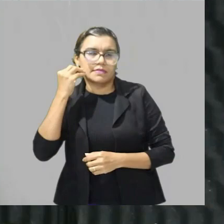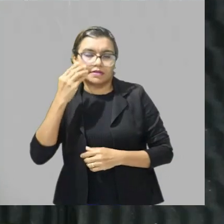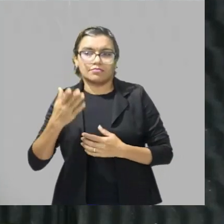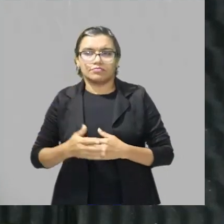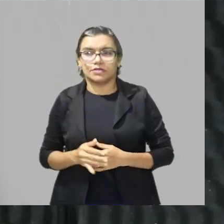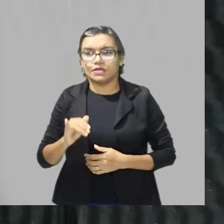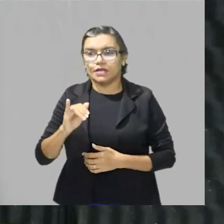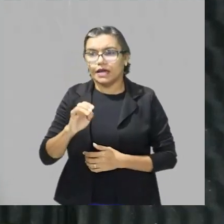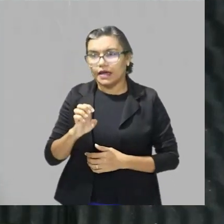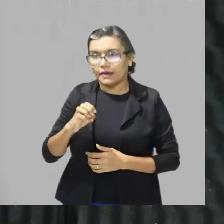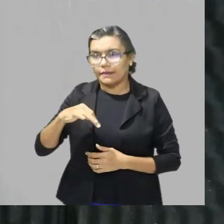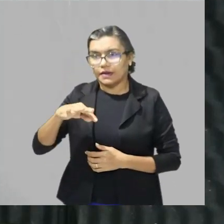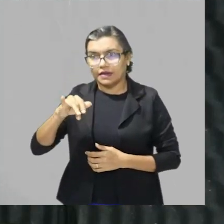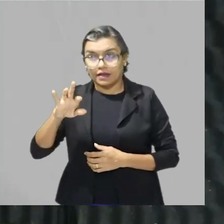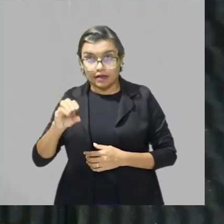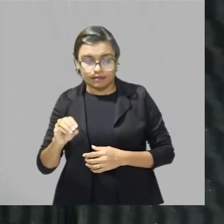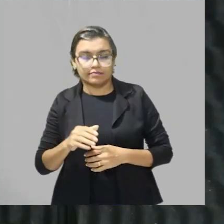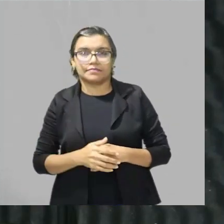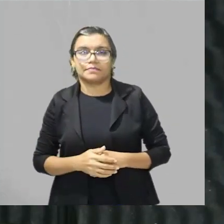empírica